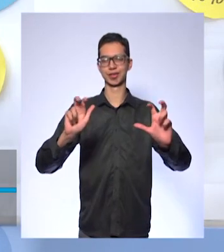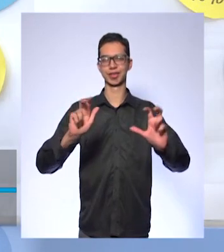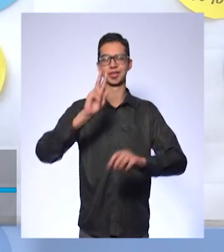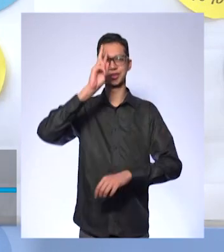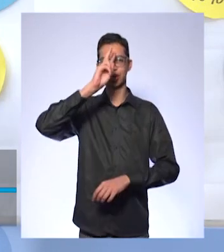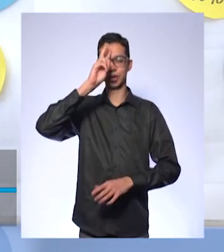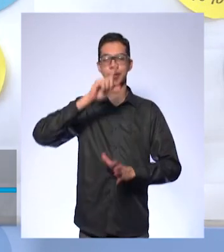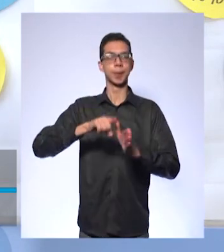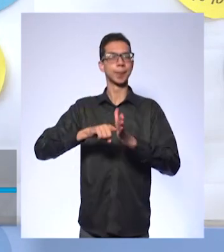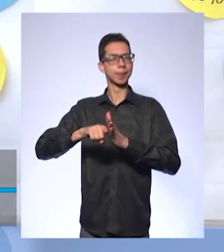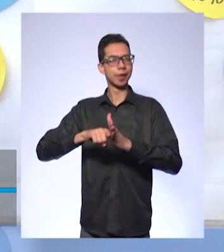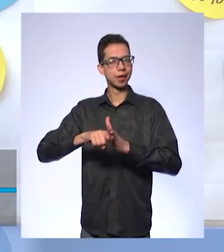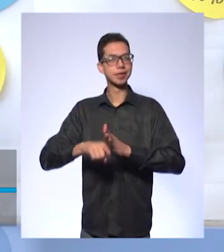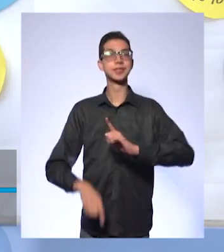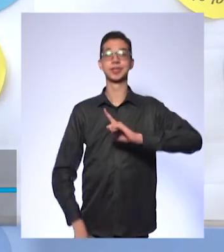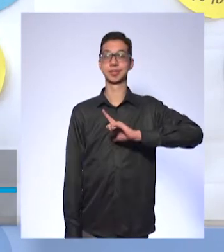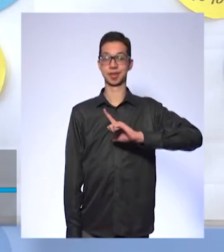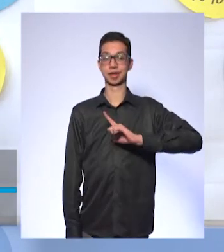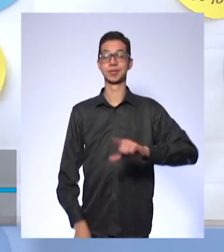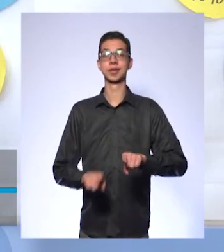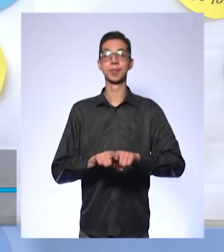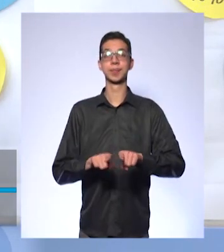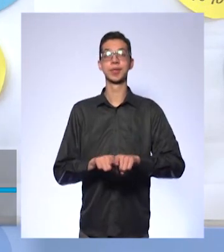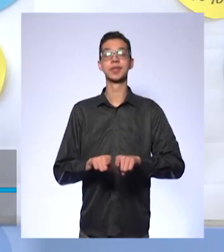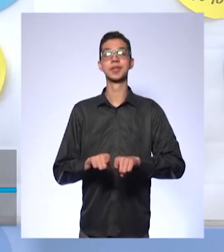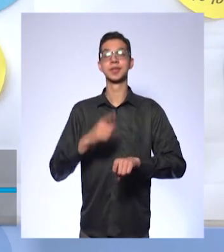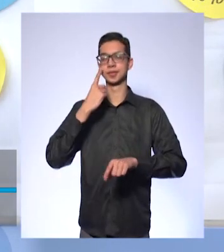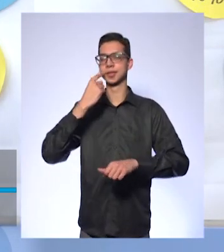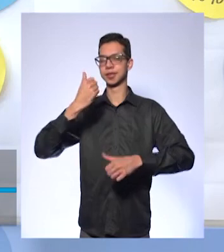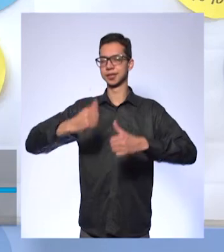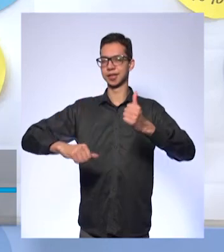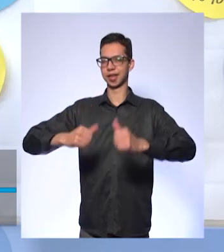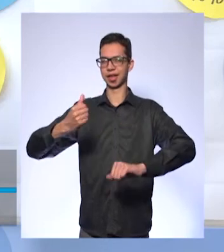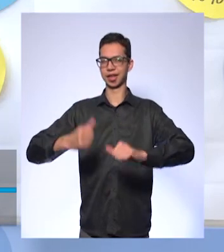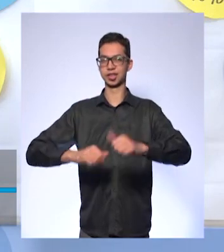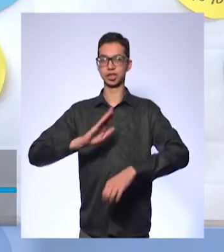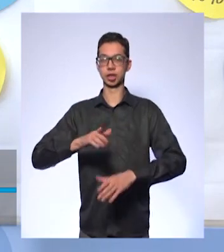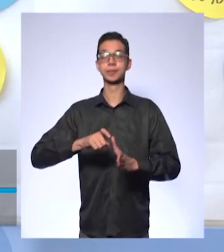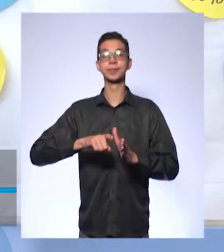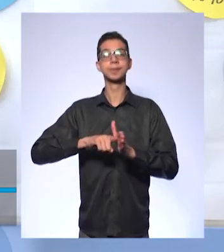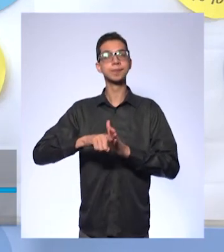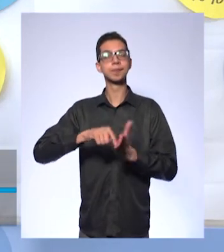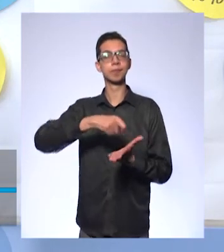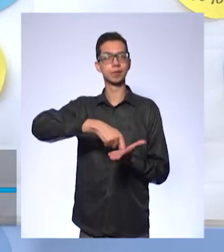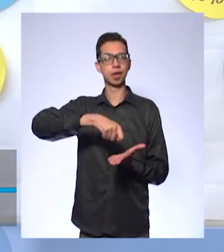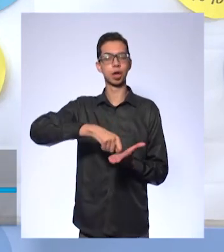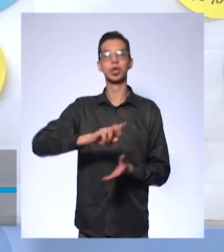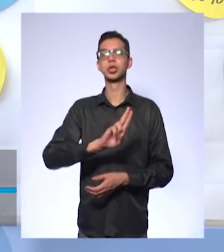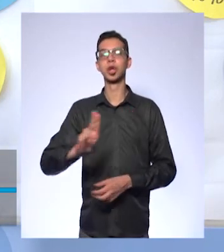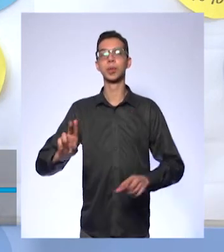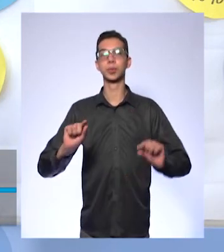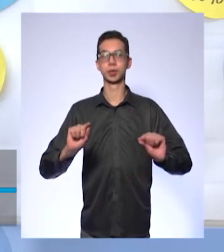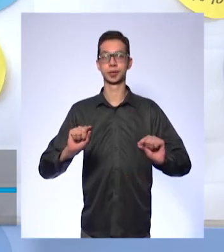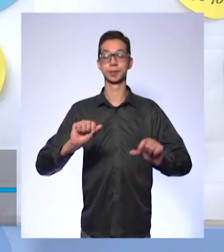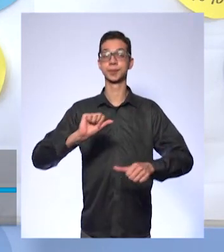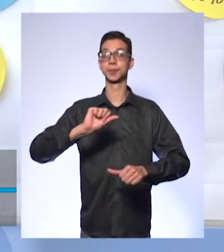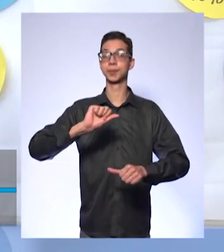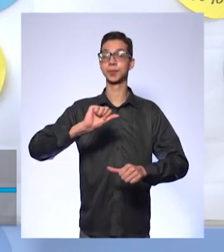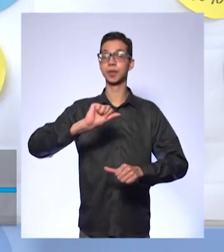de pesquisas, através de fontes que foram analisadas e foi dado o nome de Revolução